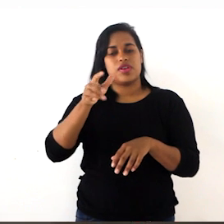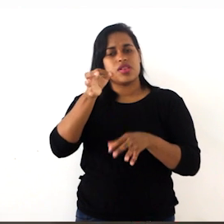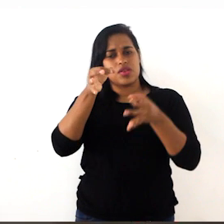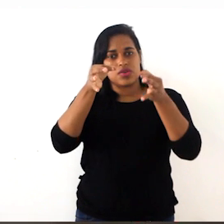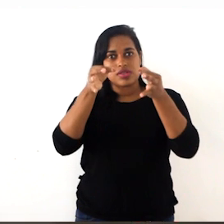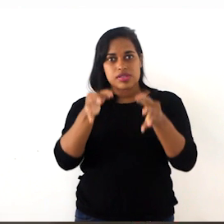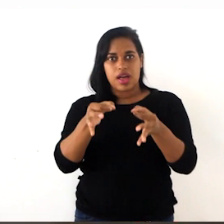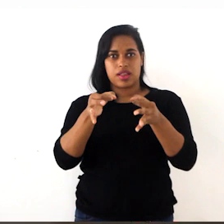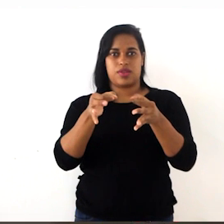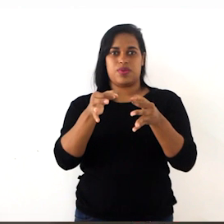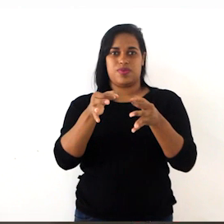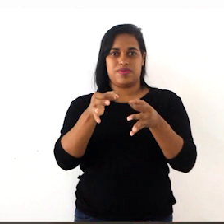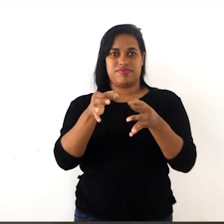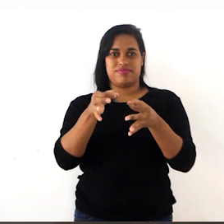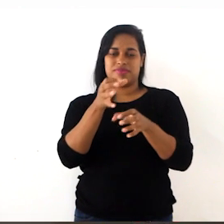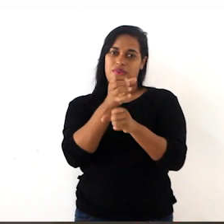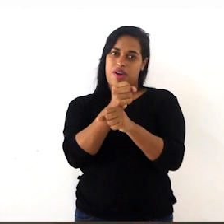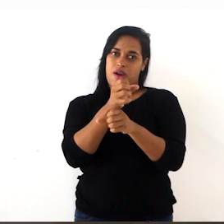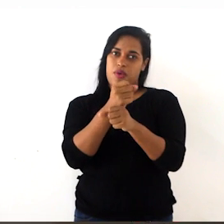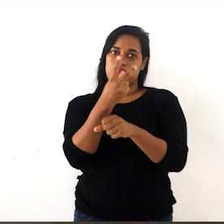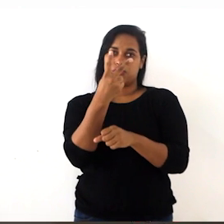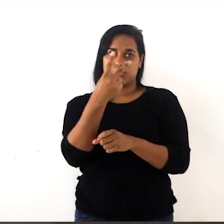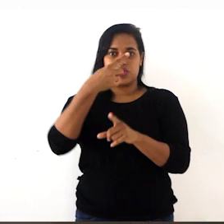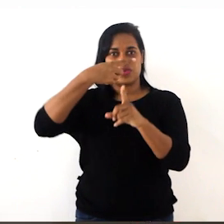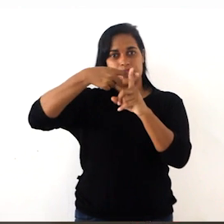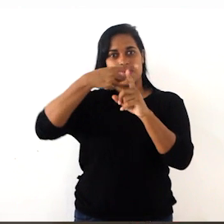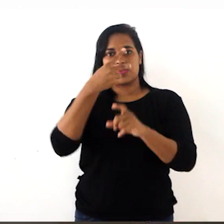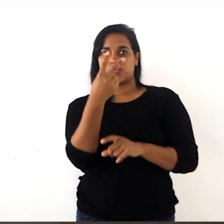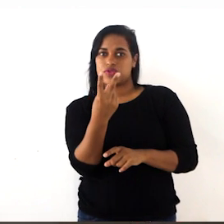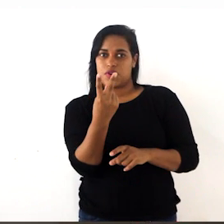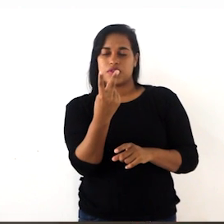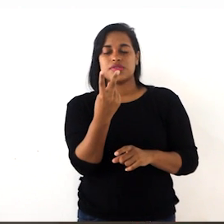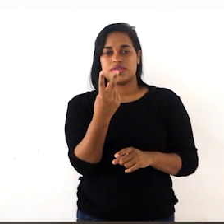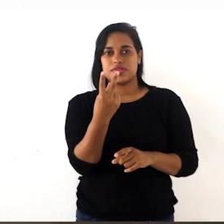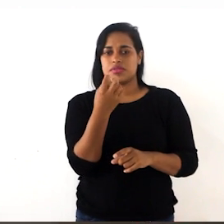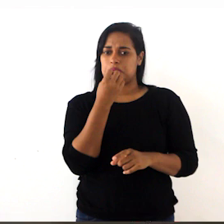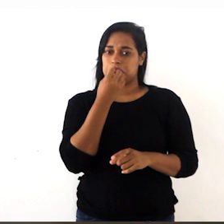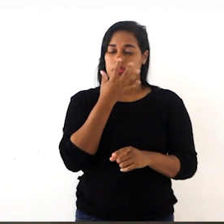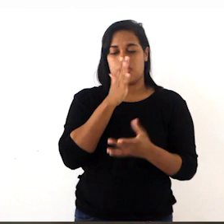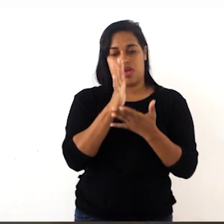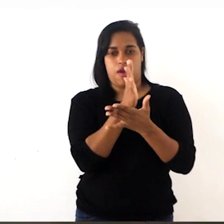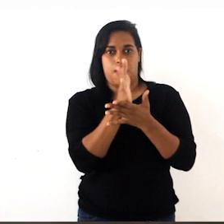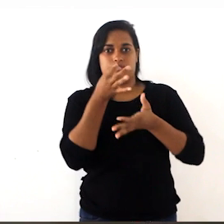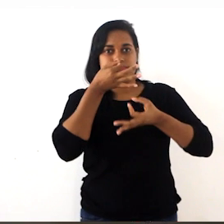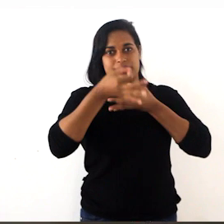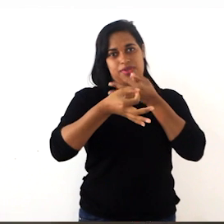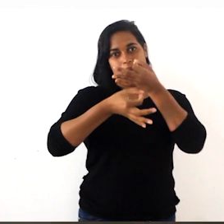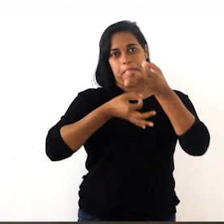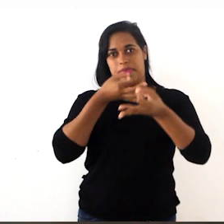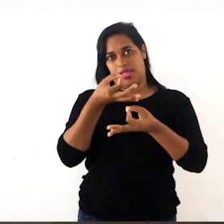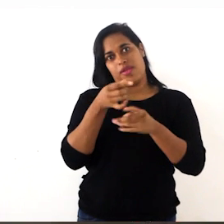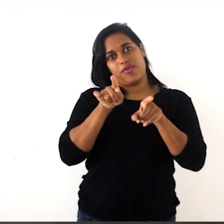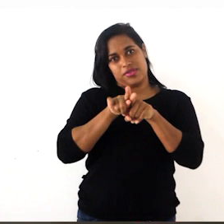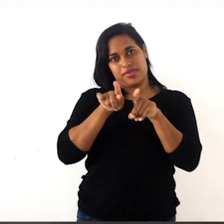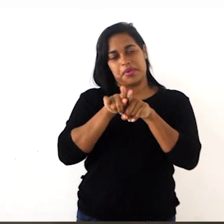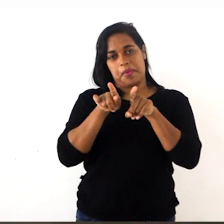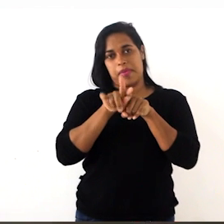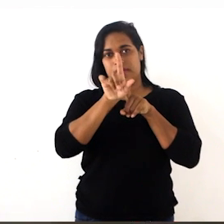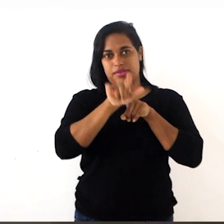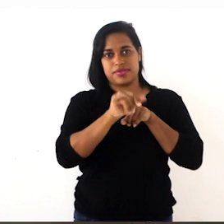retornado da função. Mas ele só vai retornar 2 mais 2, bem, a gente pode colocar argumentos, que esses argumentos são